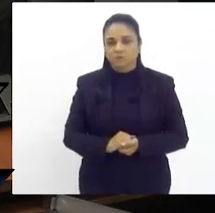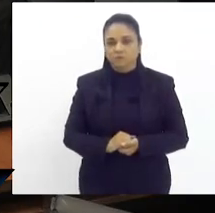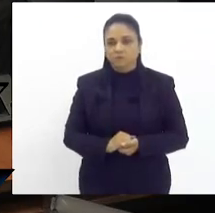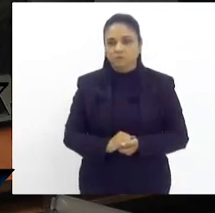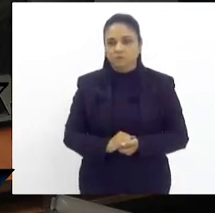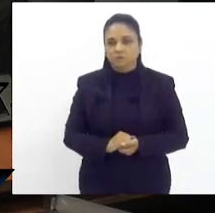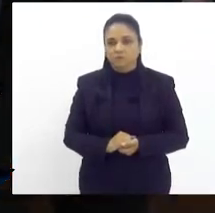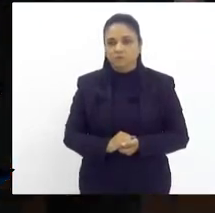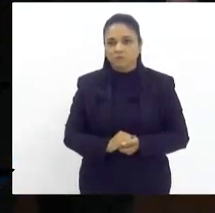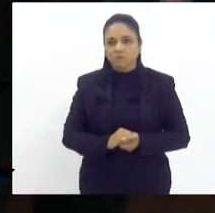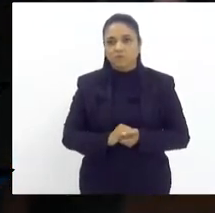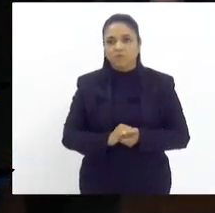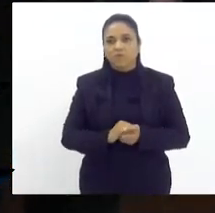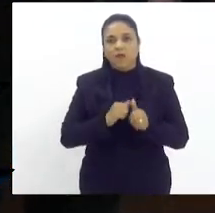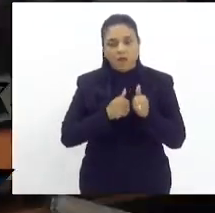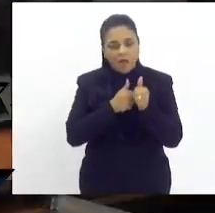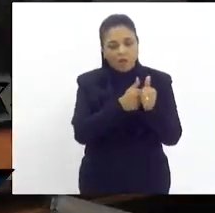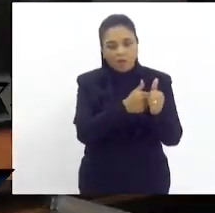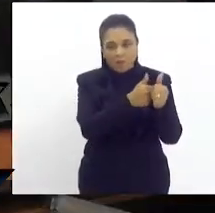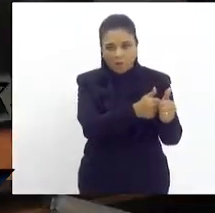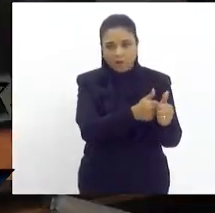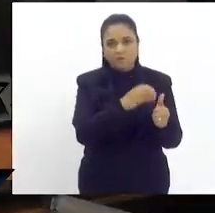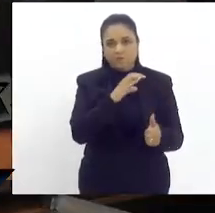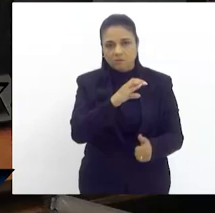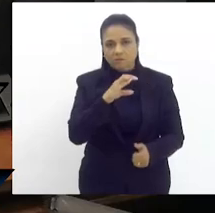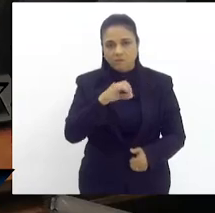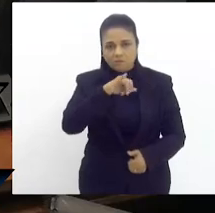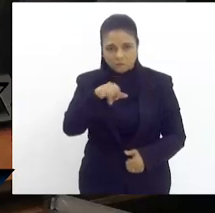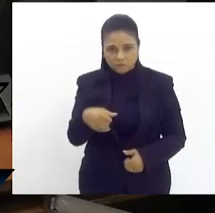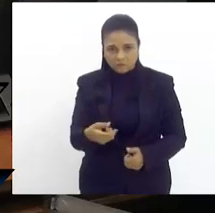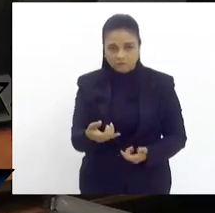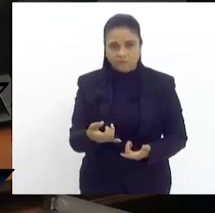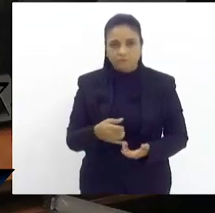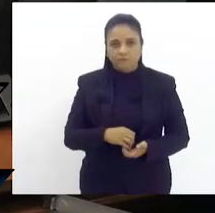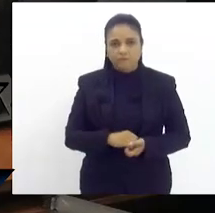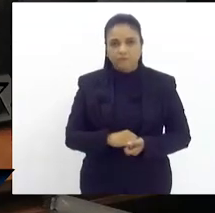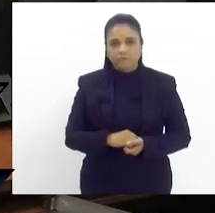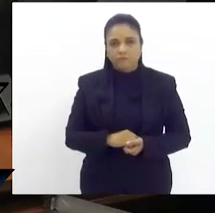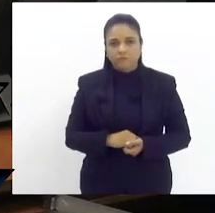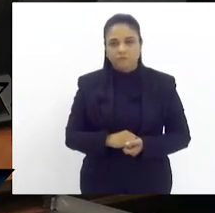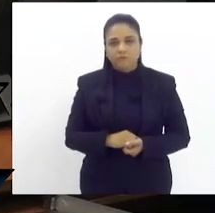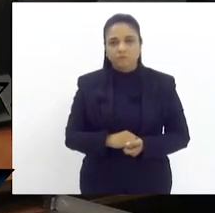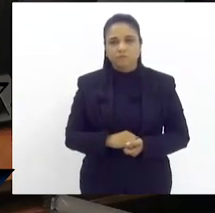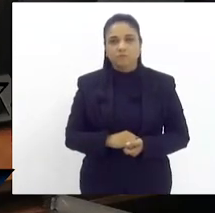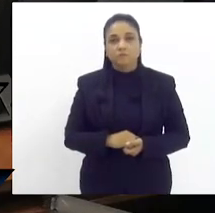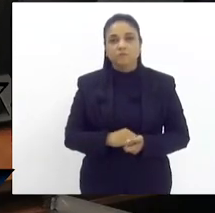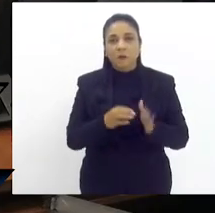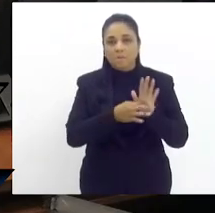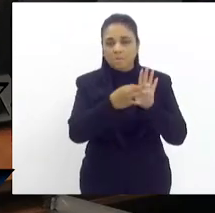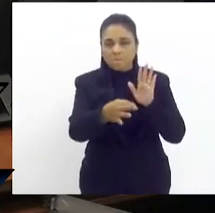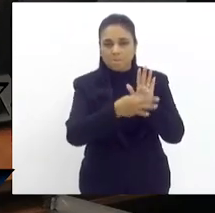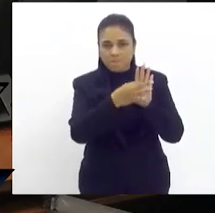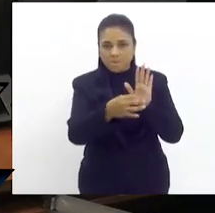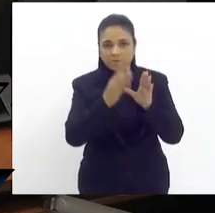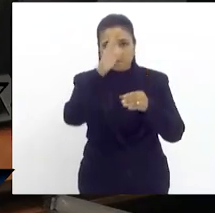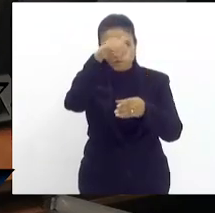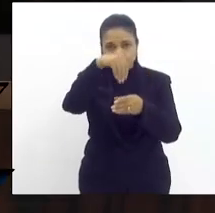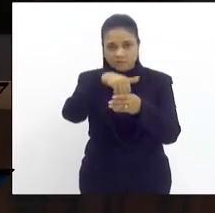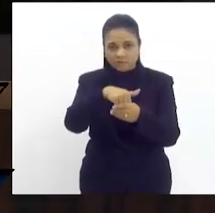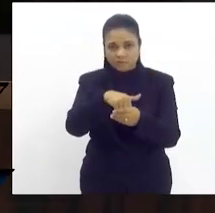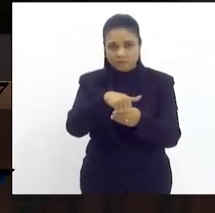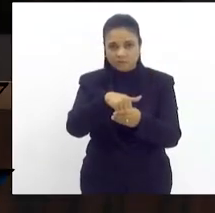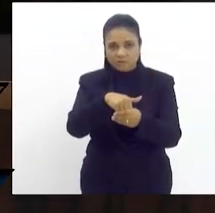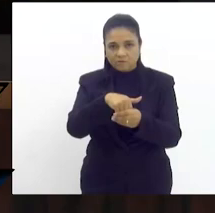acompanho o relator entra com os pareceres em votação